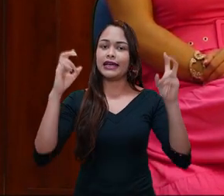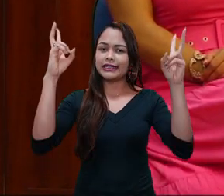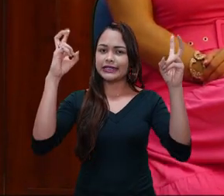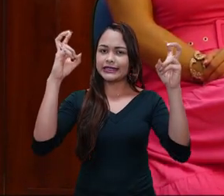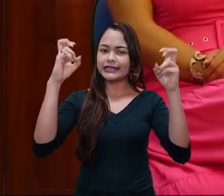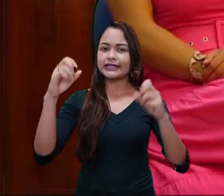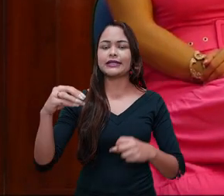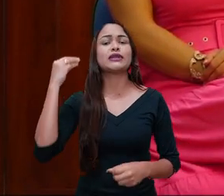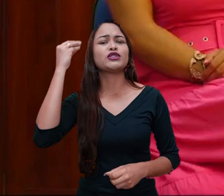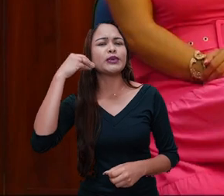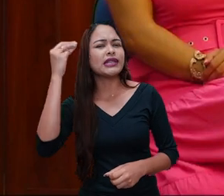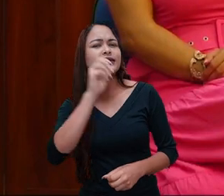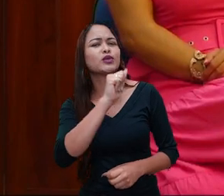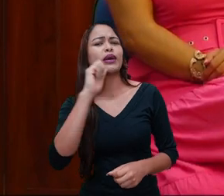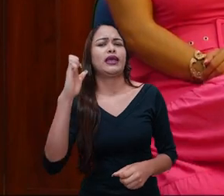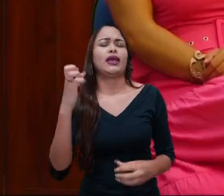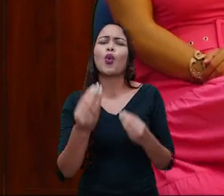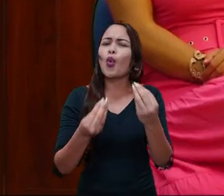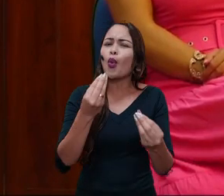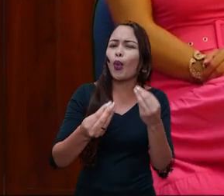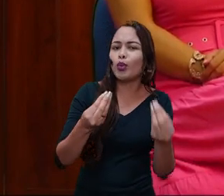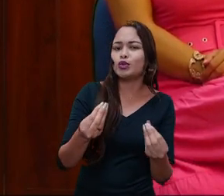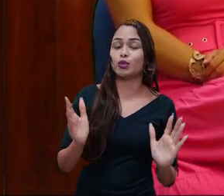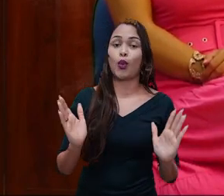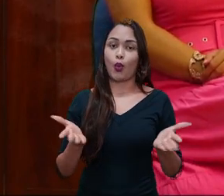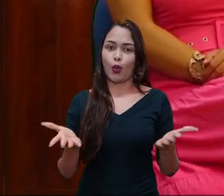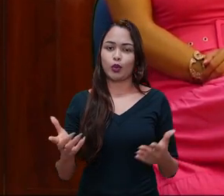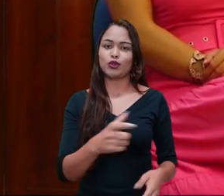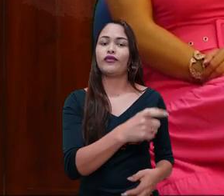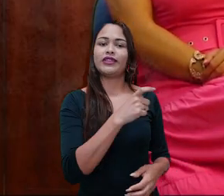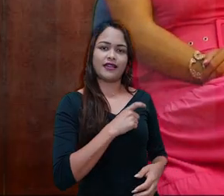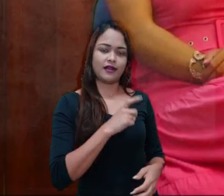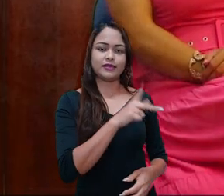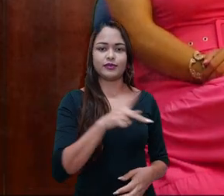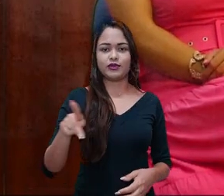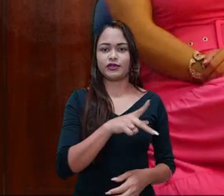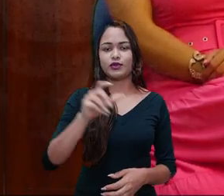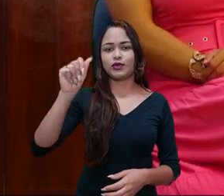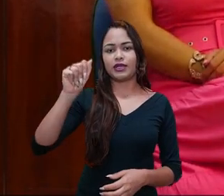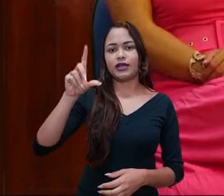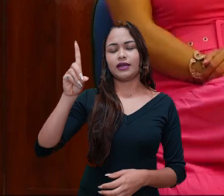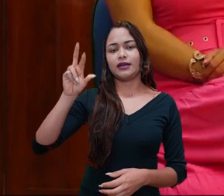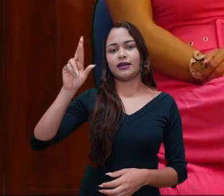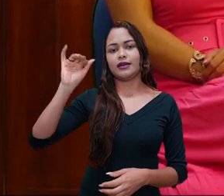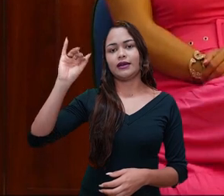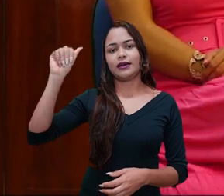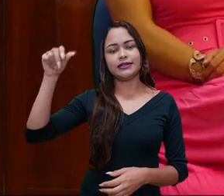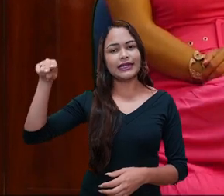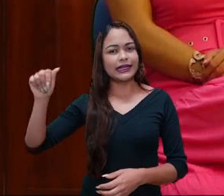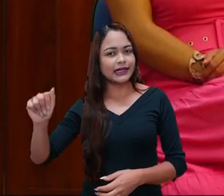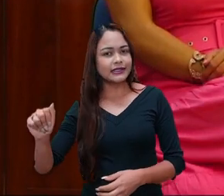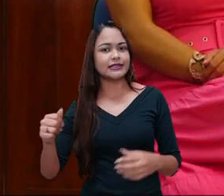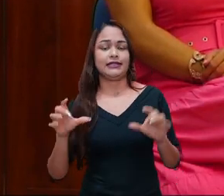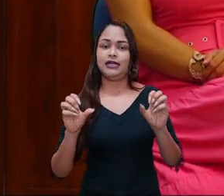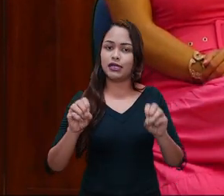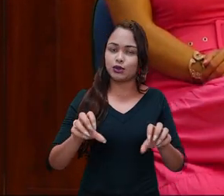do AEE, ele vem a partir de relatos hoje da nossa convidada, professora Adriana Nazário, professora de